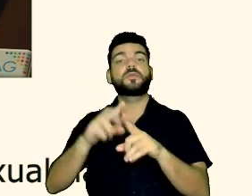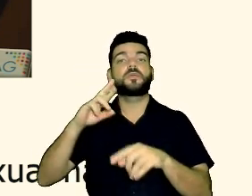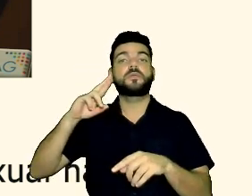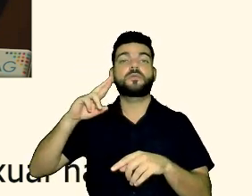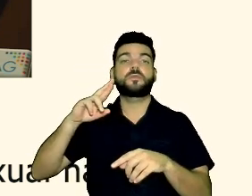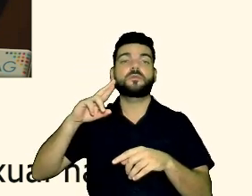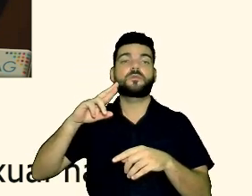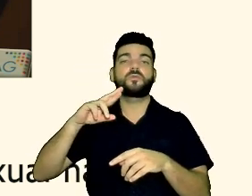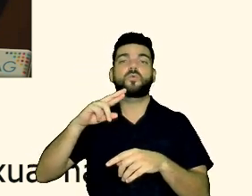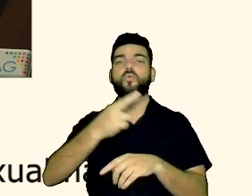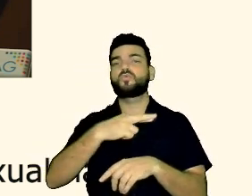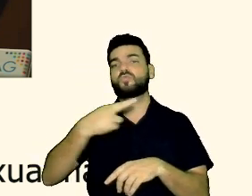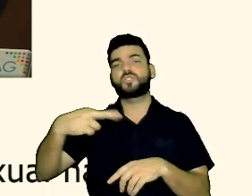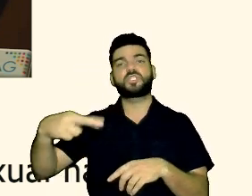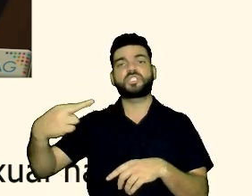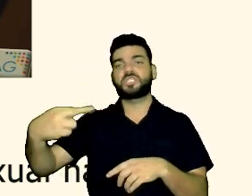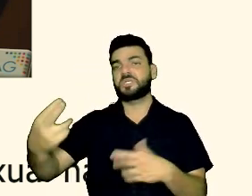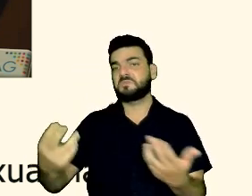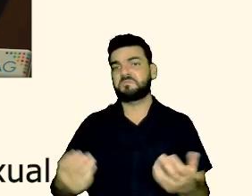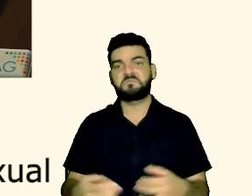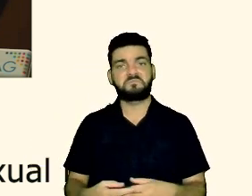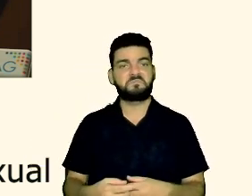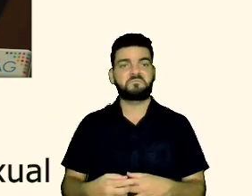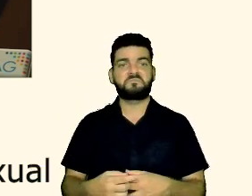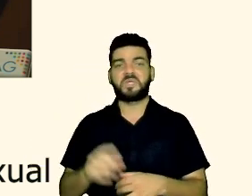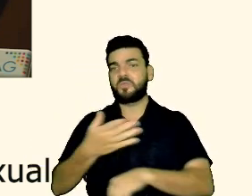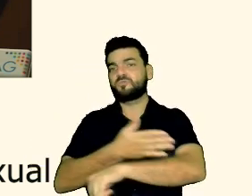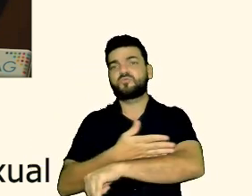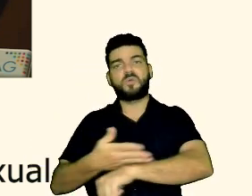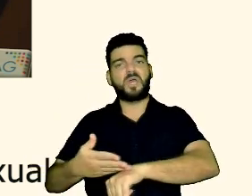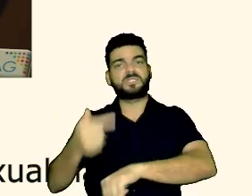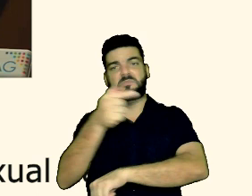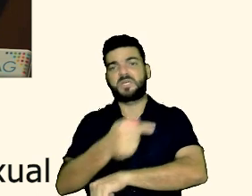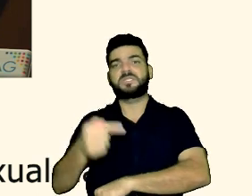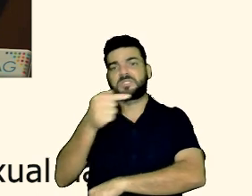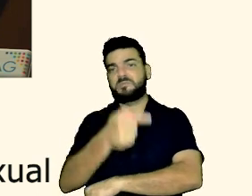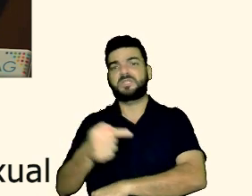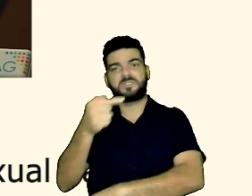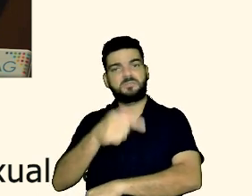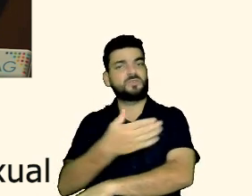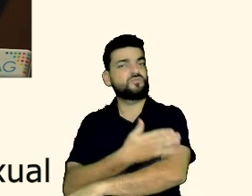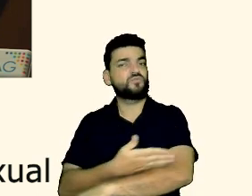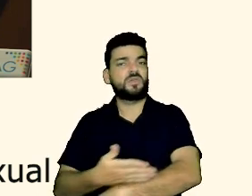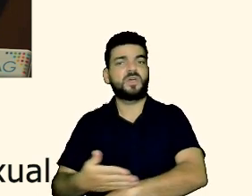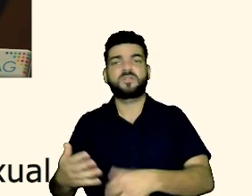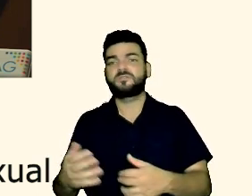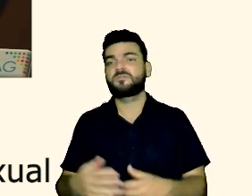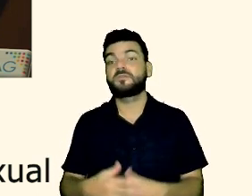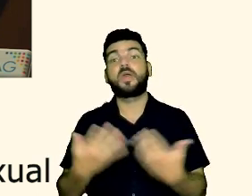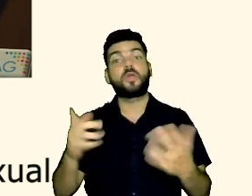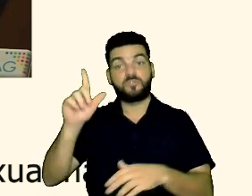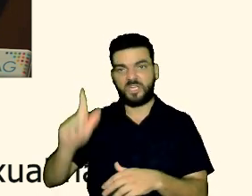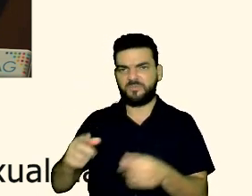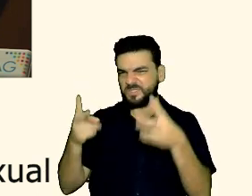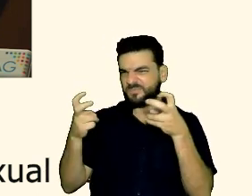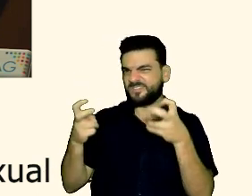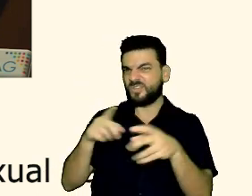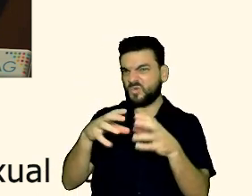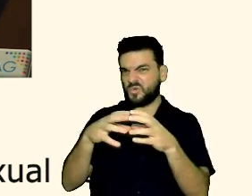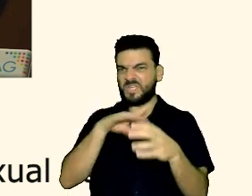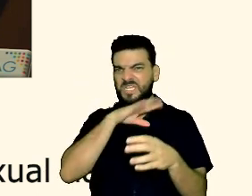coisa que não caiu bem nesse ambiente, o líder tem essa obrigação de também prevenir assédio entre os seus